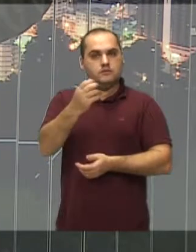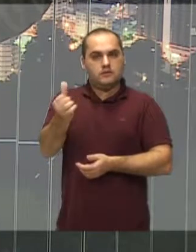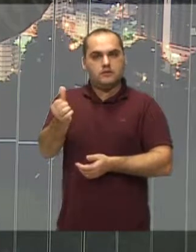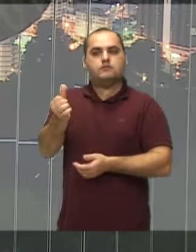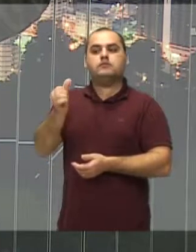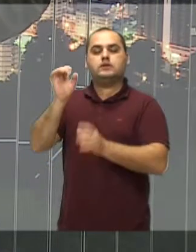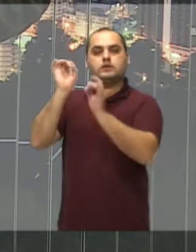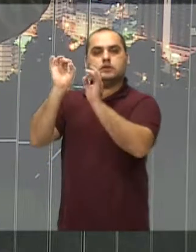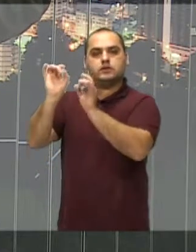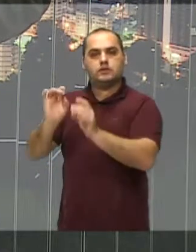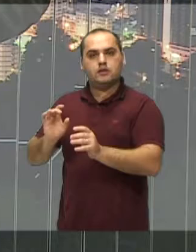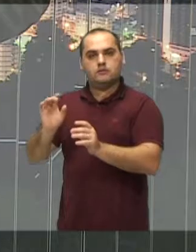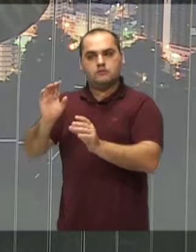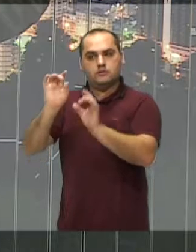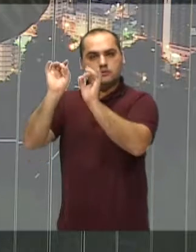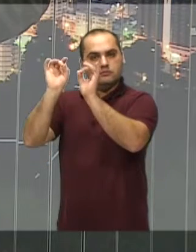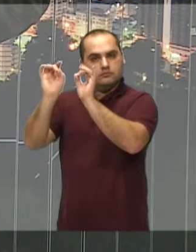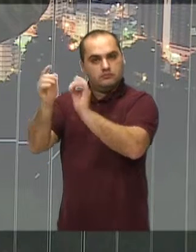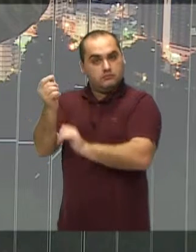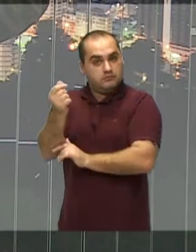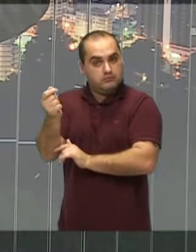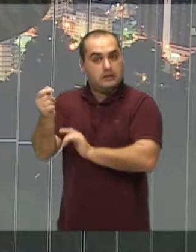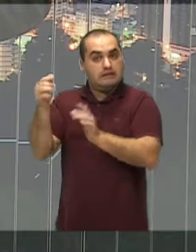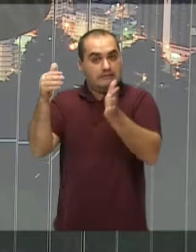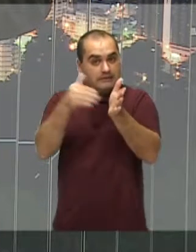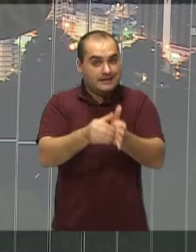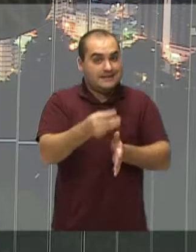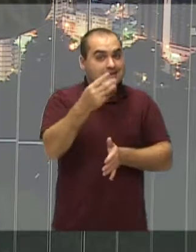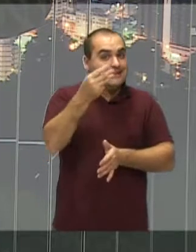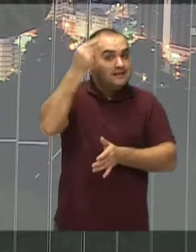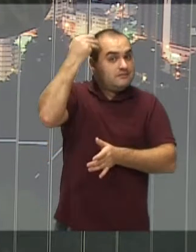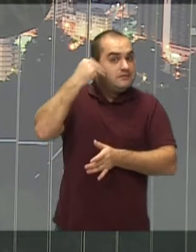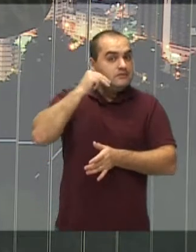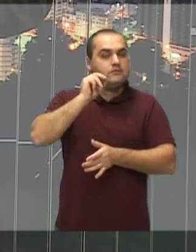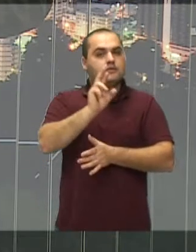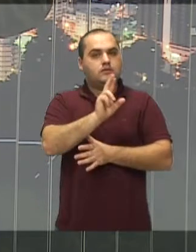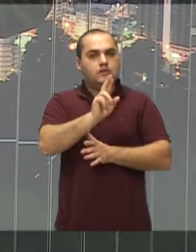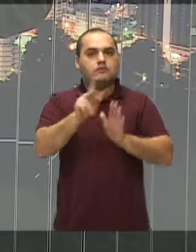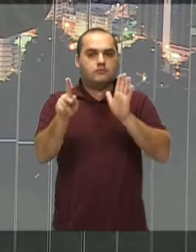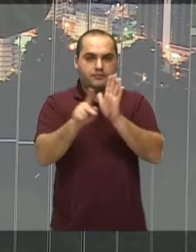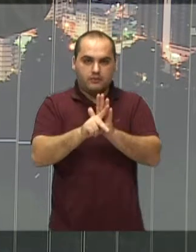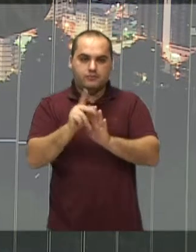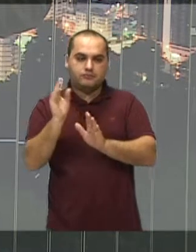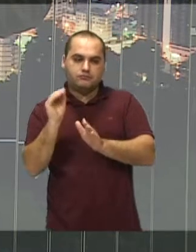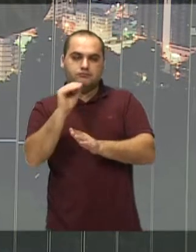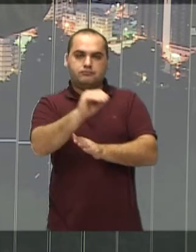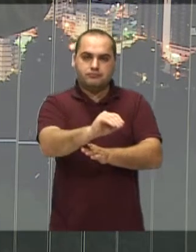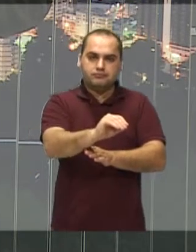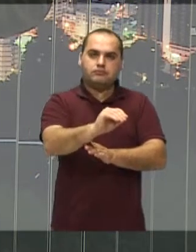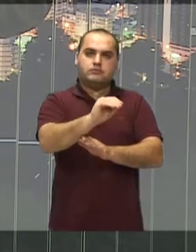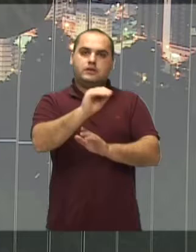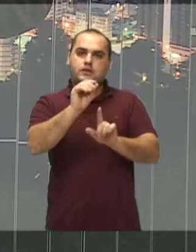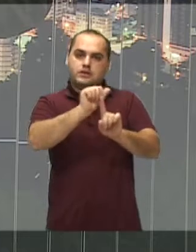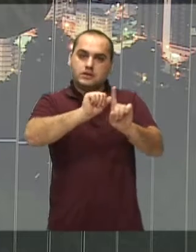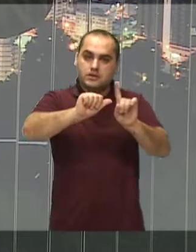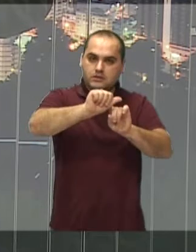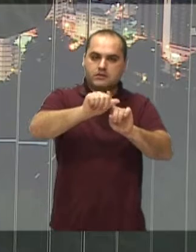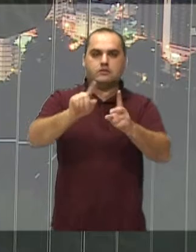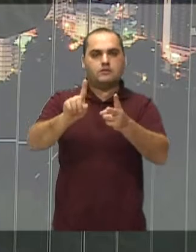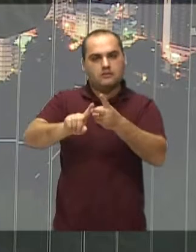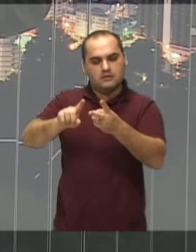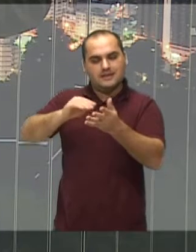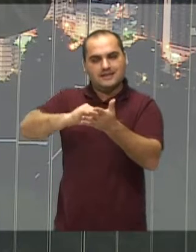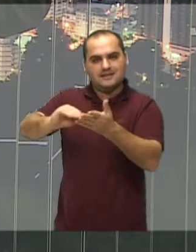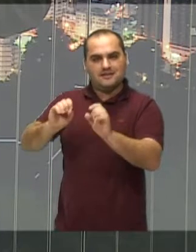crédito suplementar de até 3 milhões de reais para o fundo de assistência social ea secretaria de educação